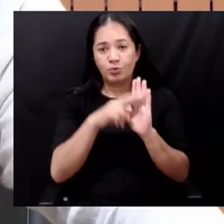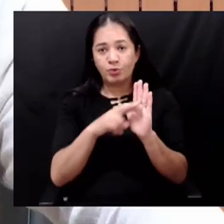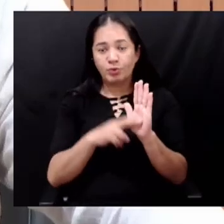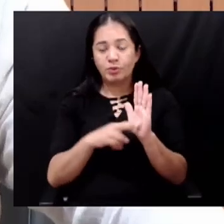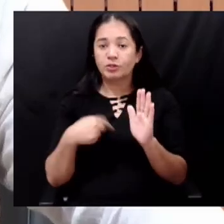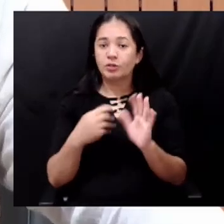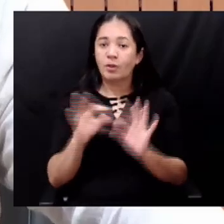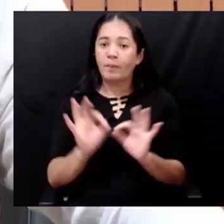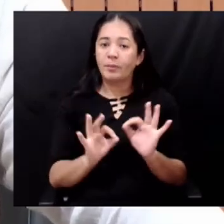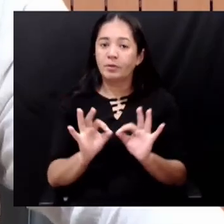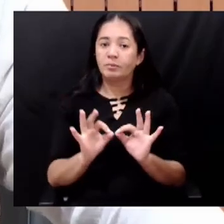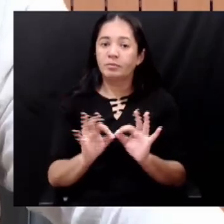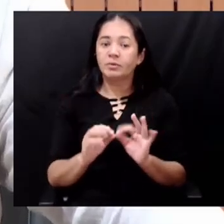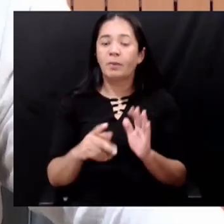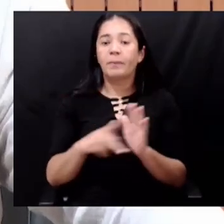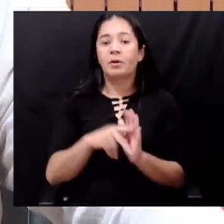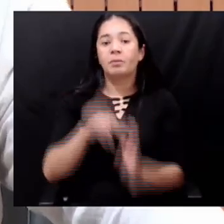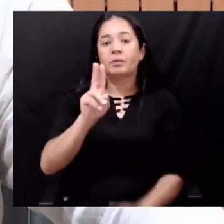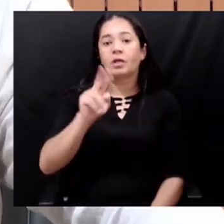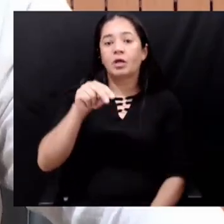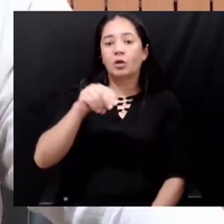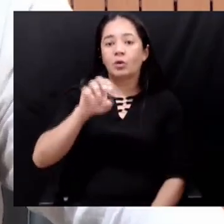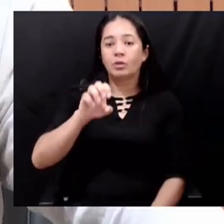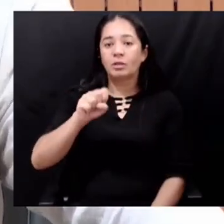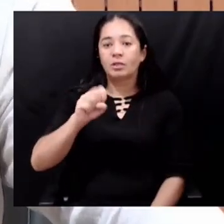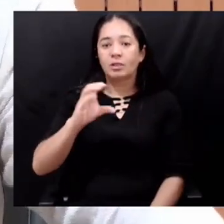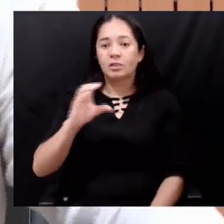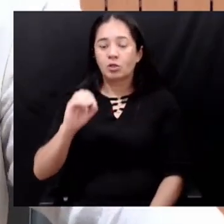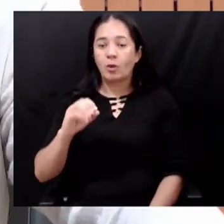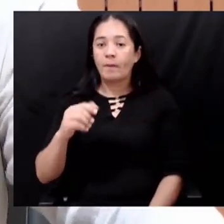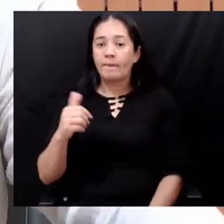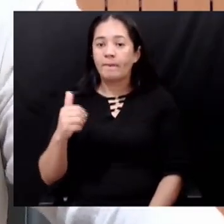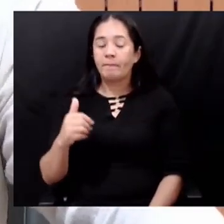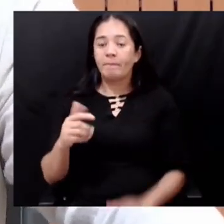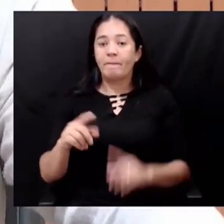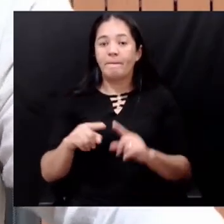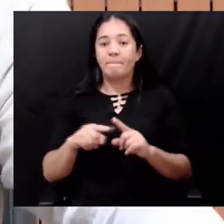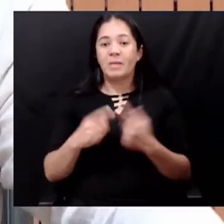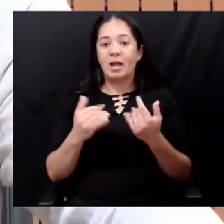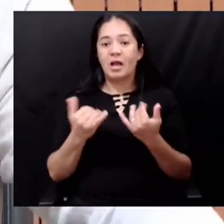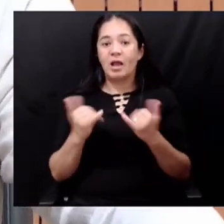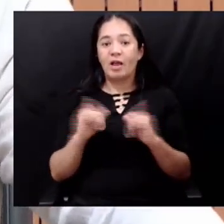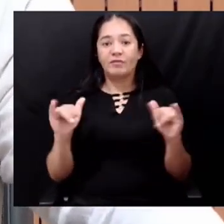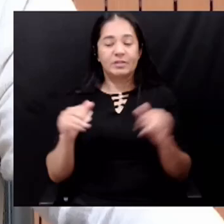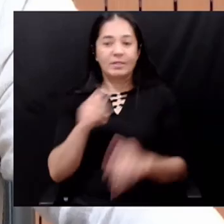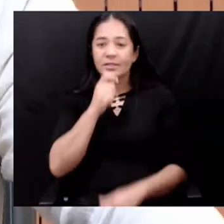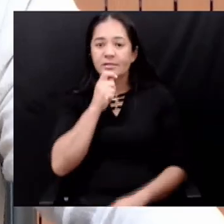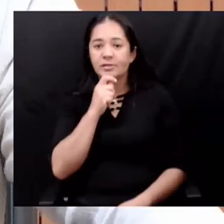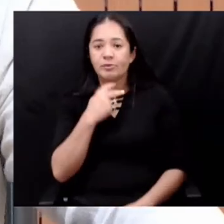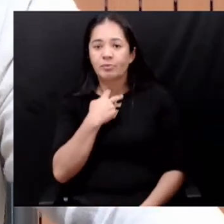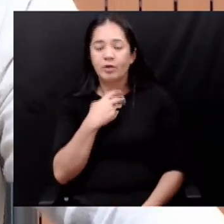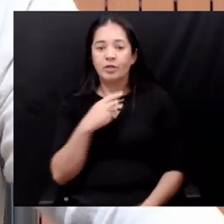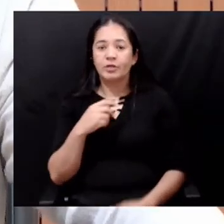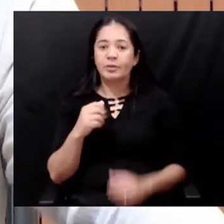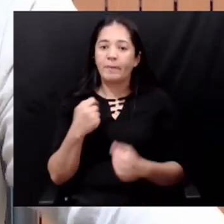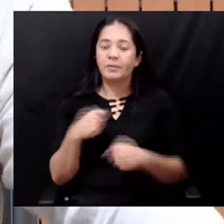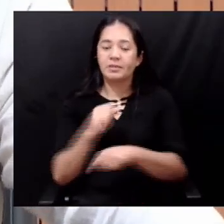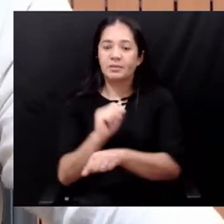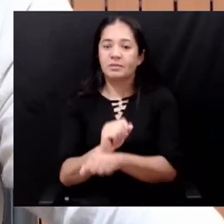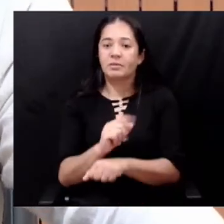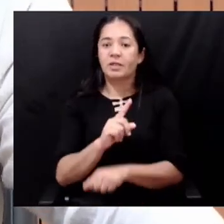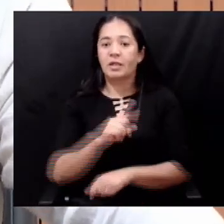Não podemos divulgar ainda, porque depois de entregar, precisa ser validado, né, o relatório, etc. Mas nós